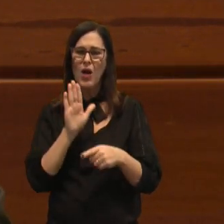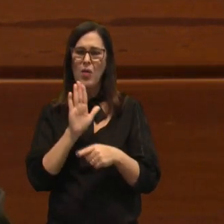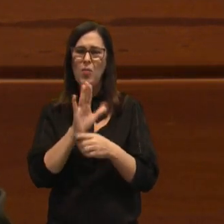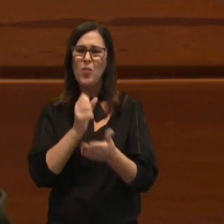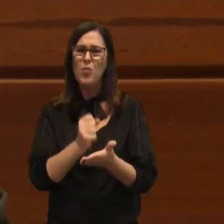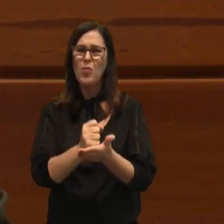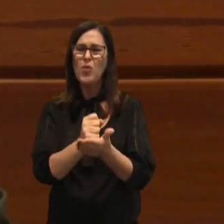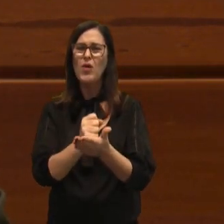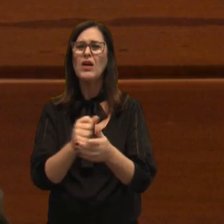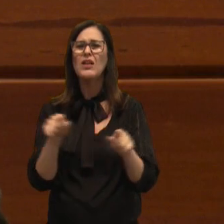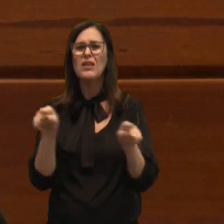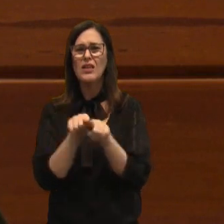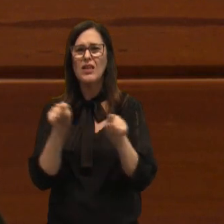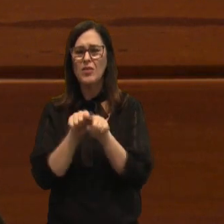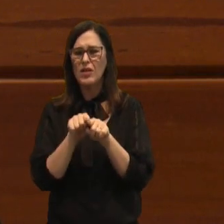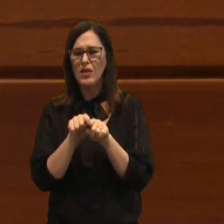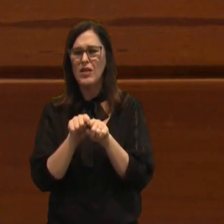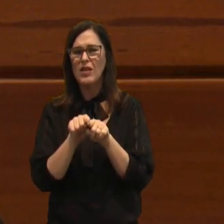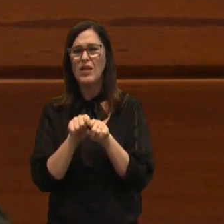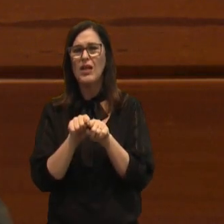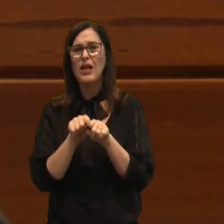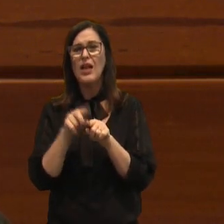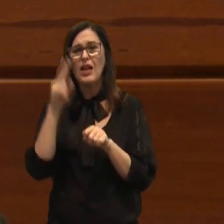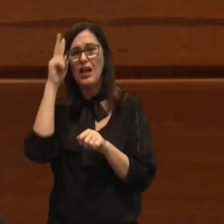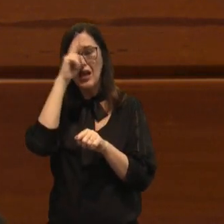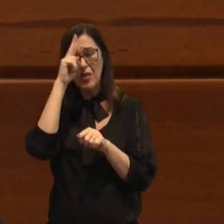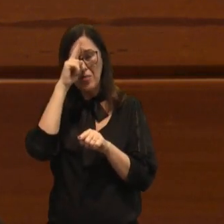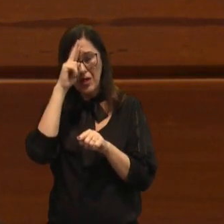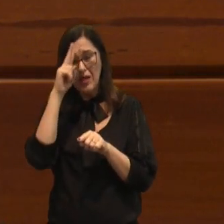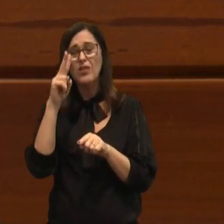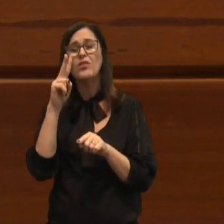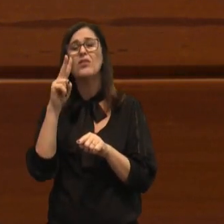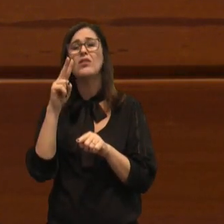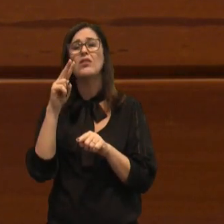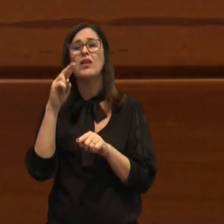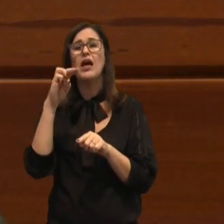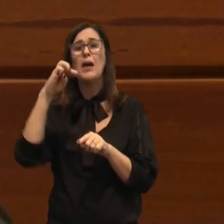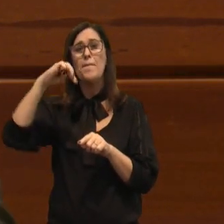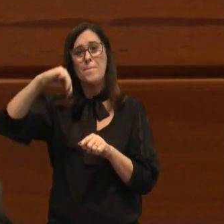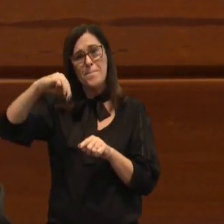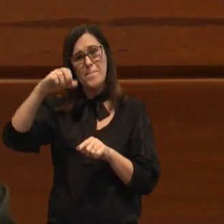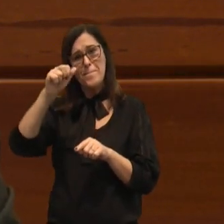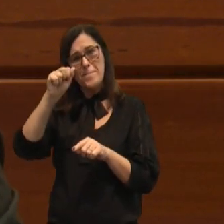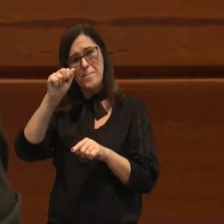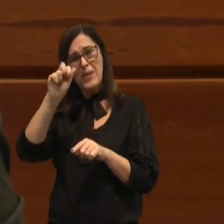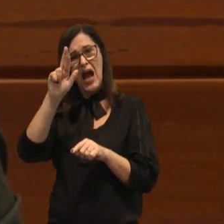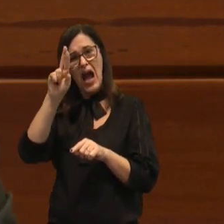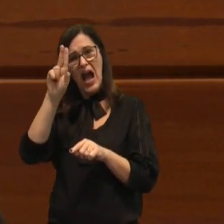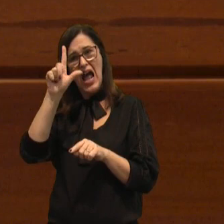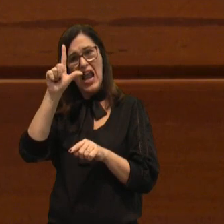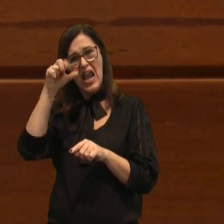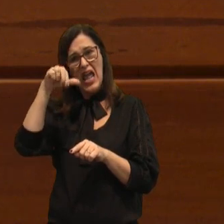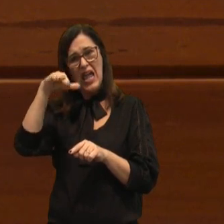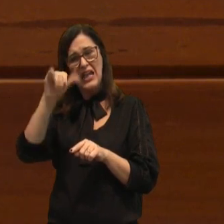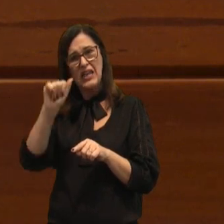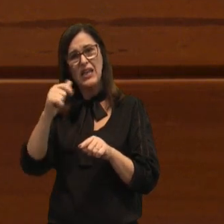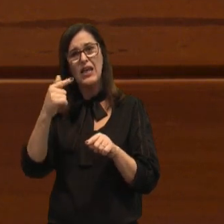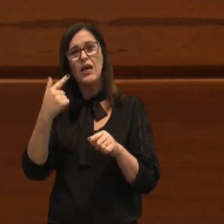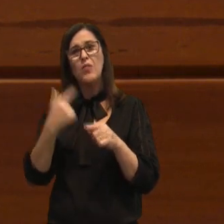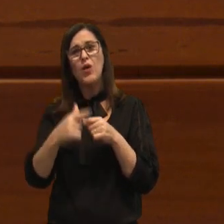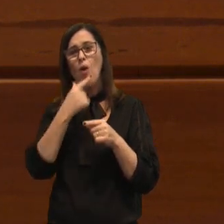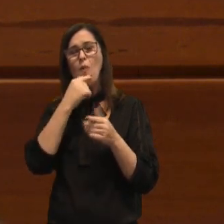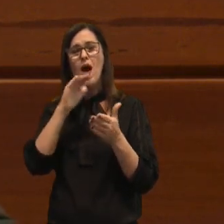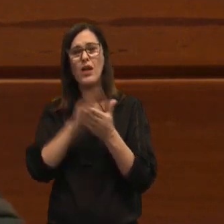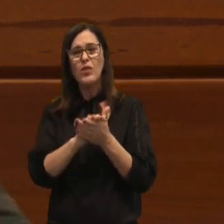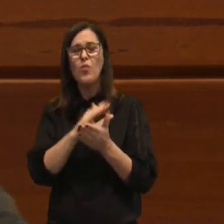e lembrando de orar, irmãos, pela irmã Marlene, que sente muita falta do seu querido esposo, o Dr. Regis. Com relação ao